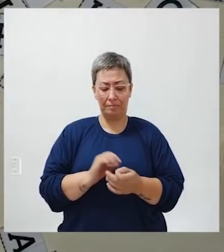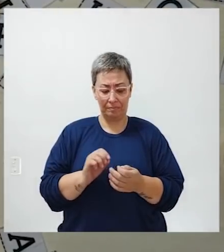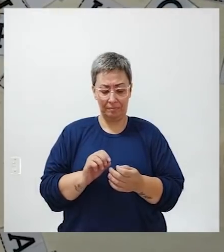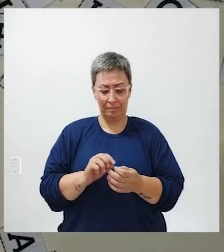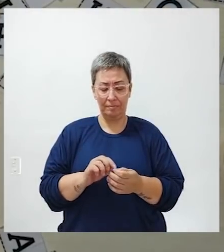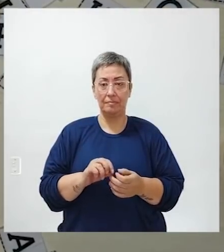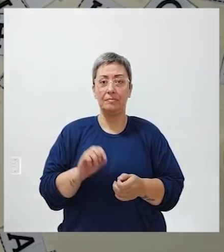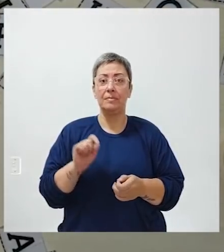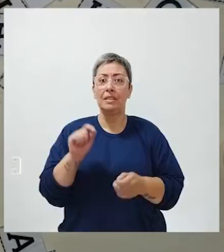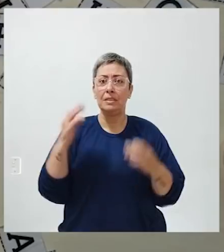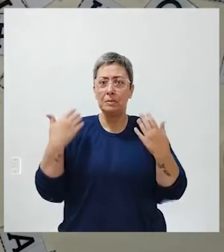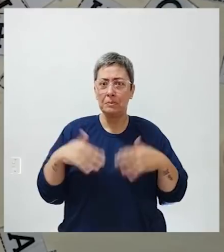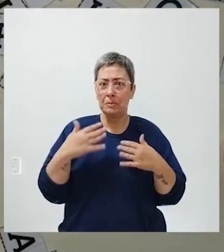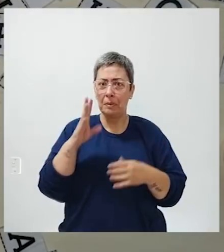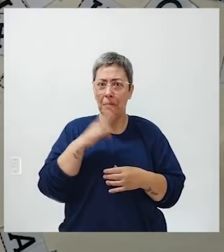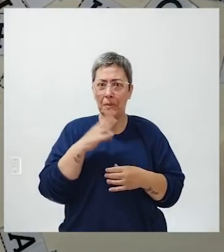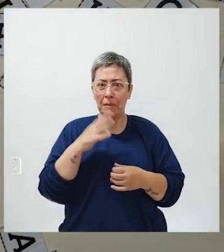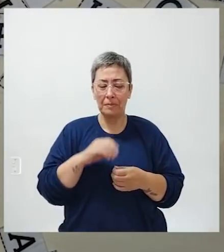De pimenta.